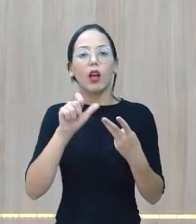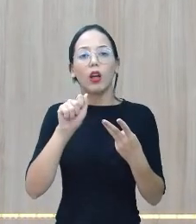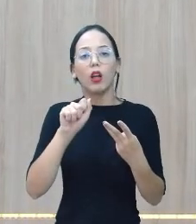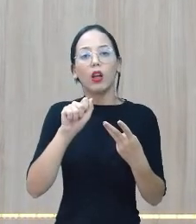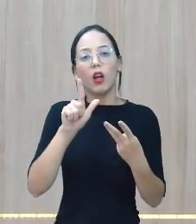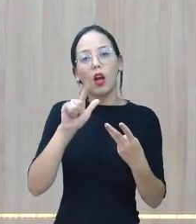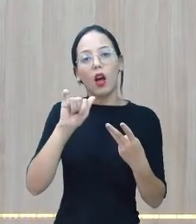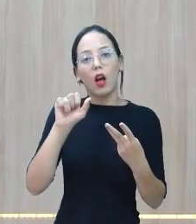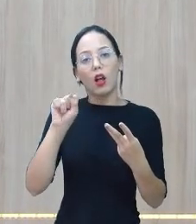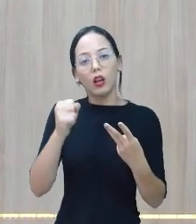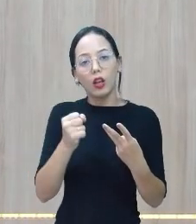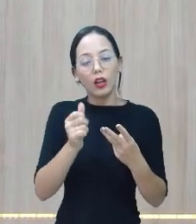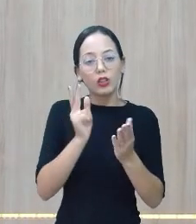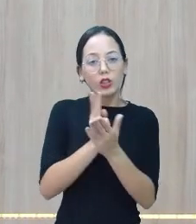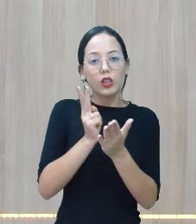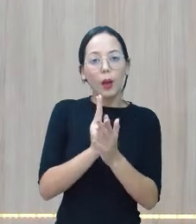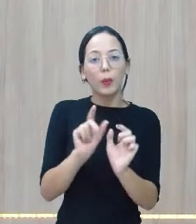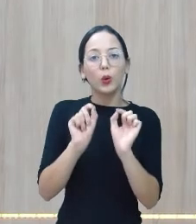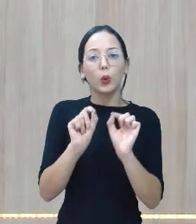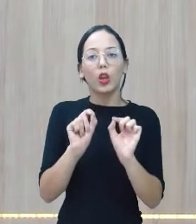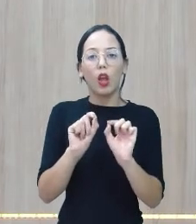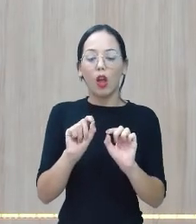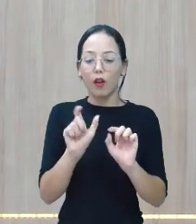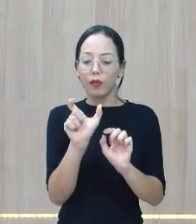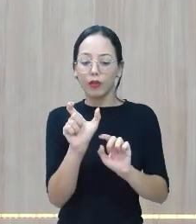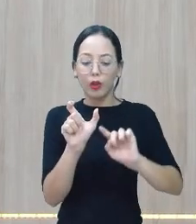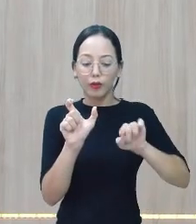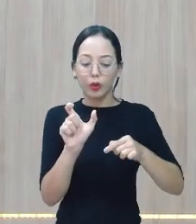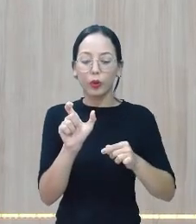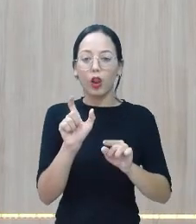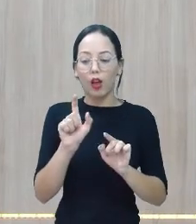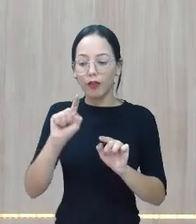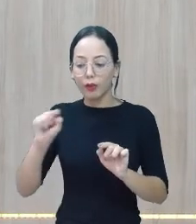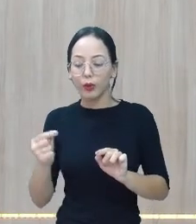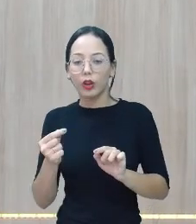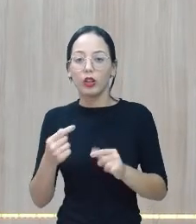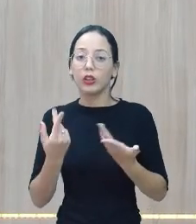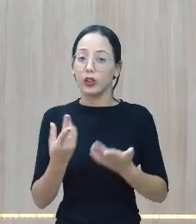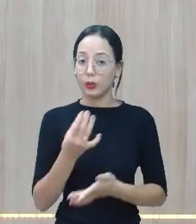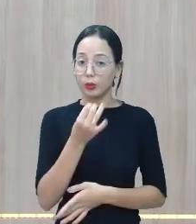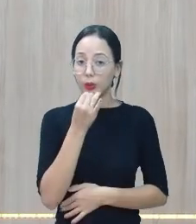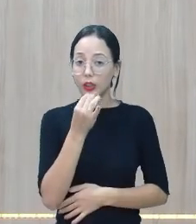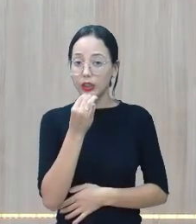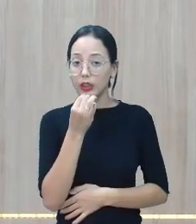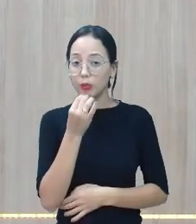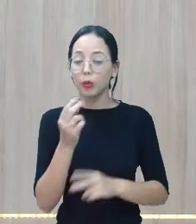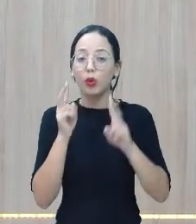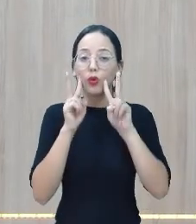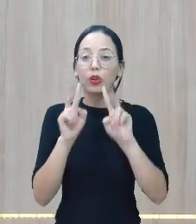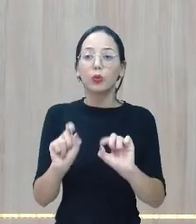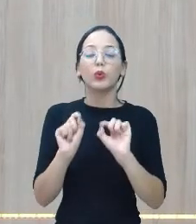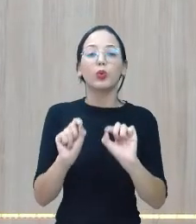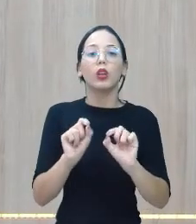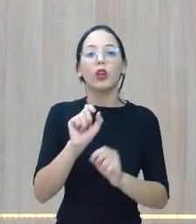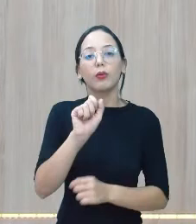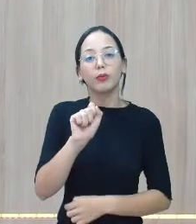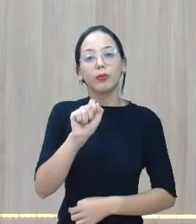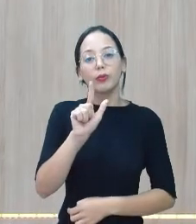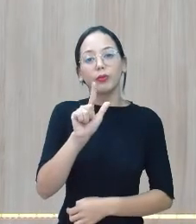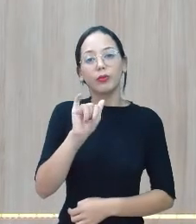Devem ser sempre isolados por vírgula. Então, neste exemplo, nós vimos aliás, não